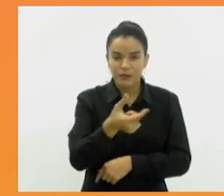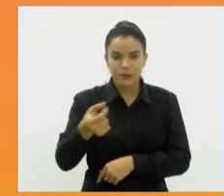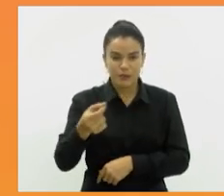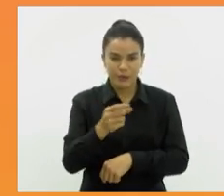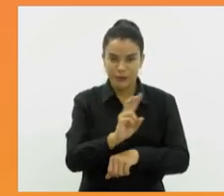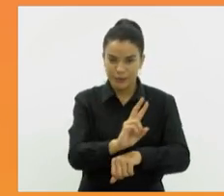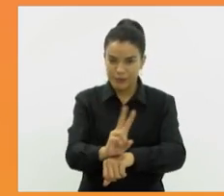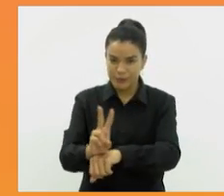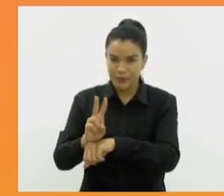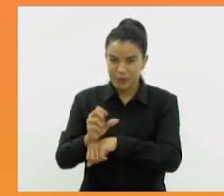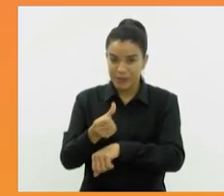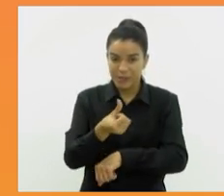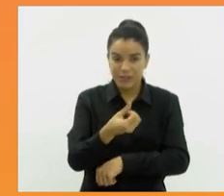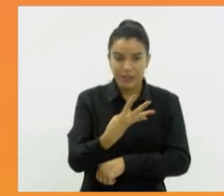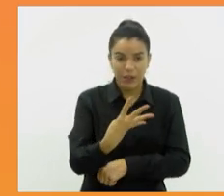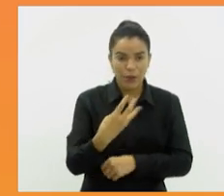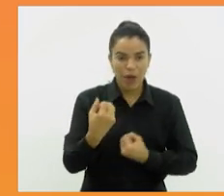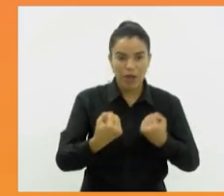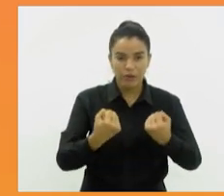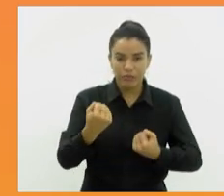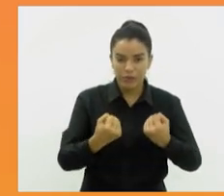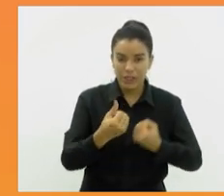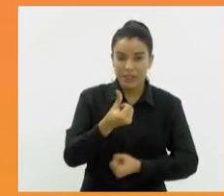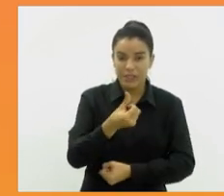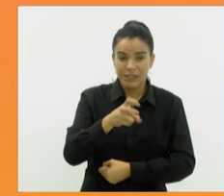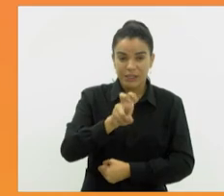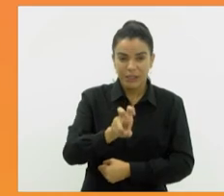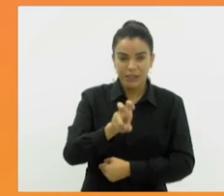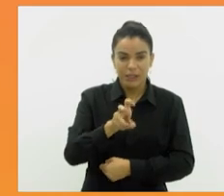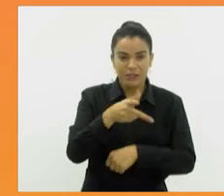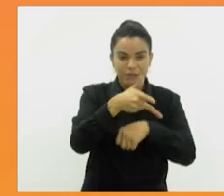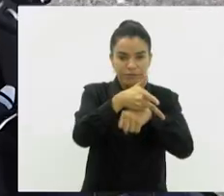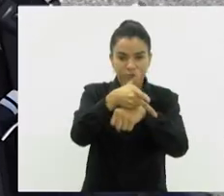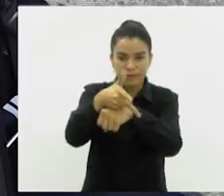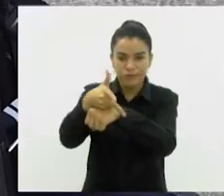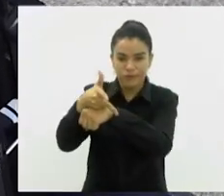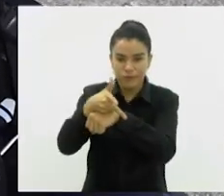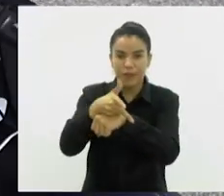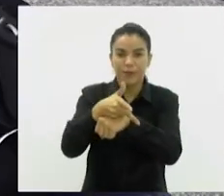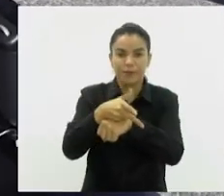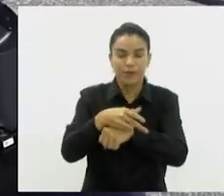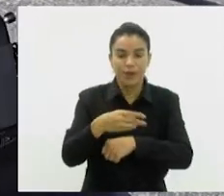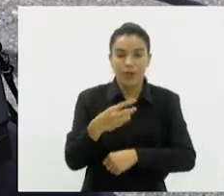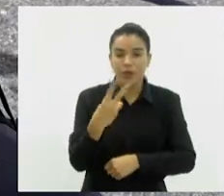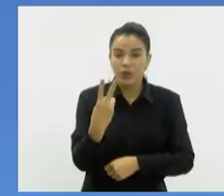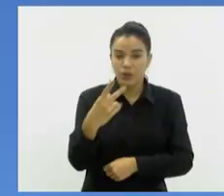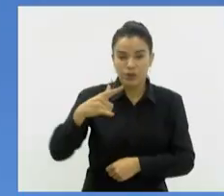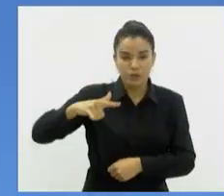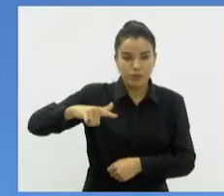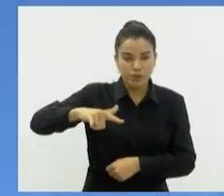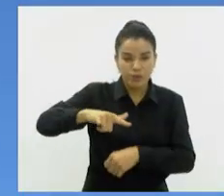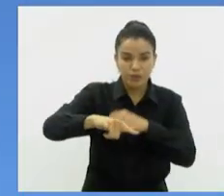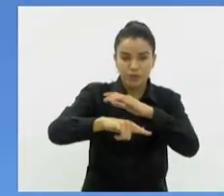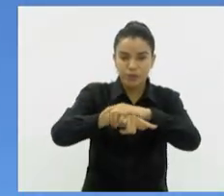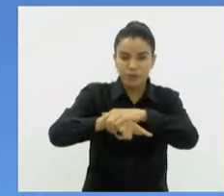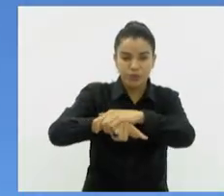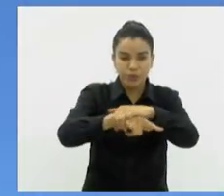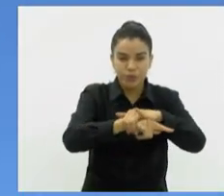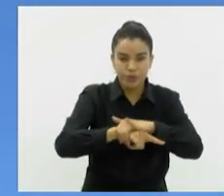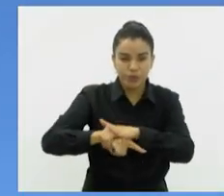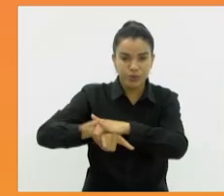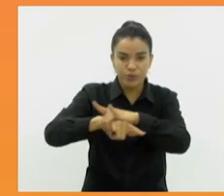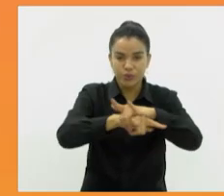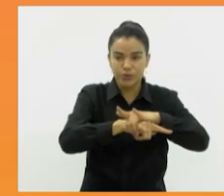agentes 64 viaturas 65 Torres de observação dois drones com tecnologia para reconhecimento